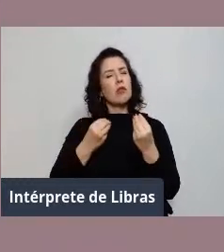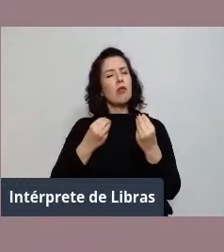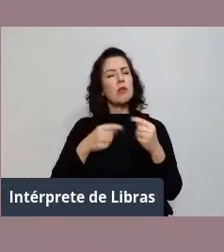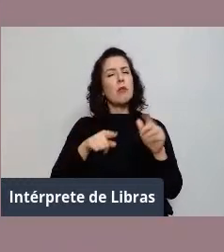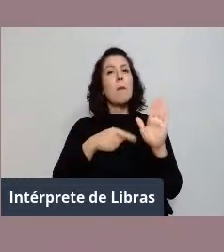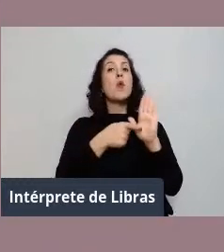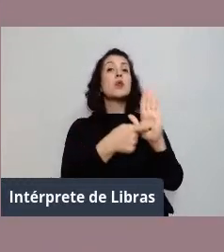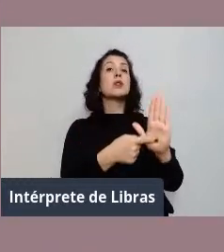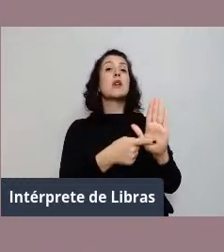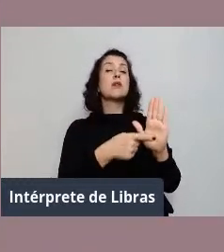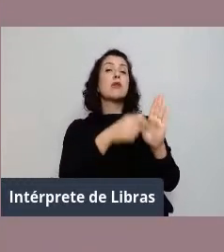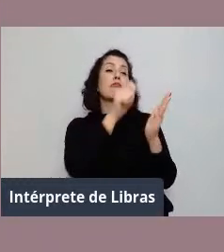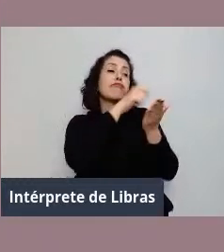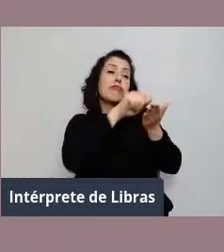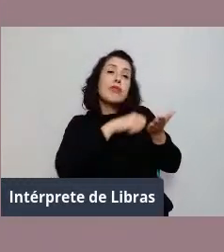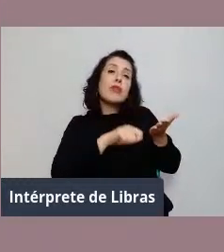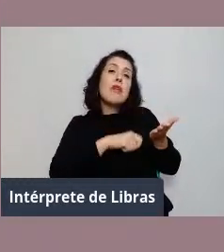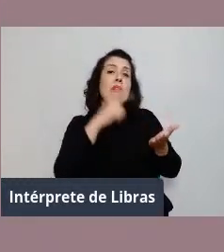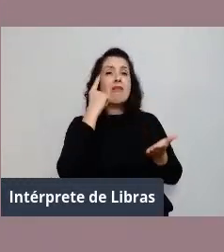aí algumas